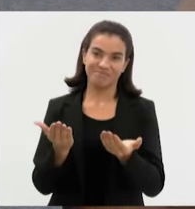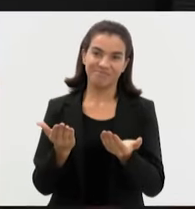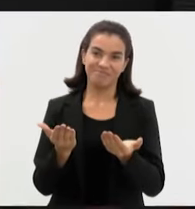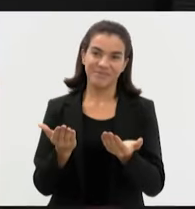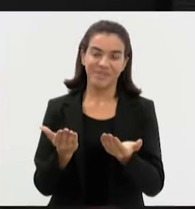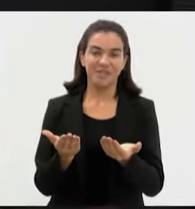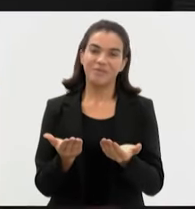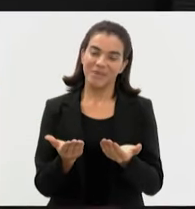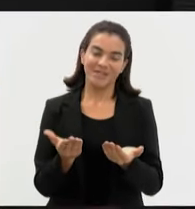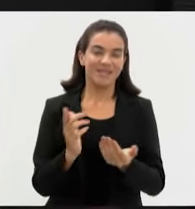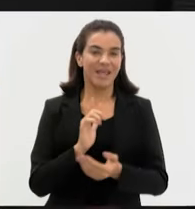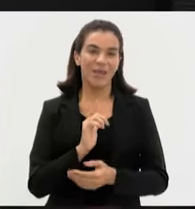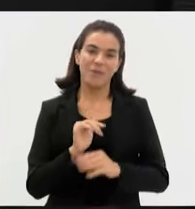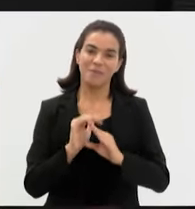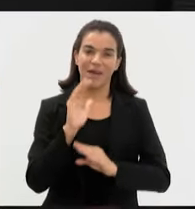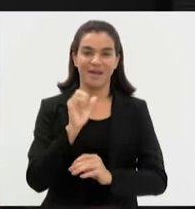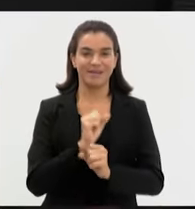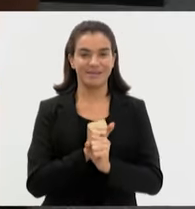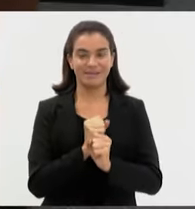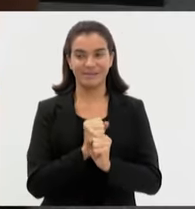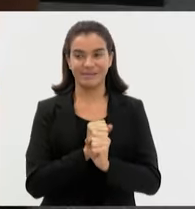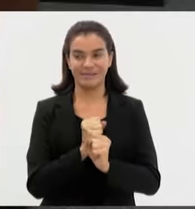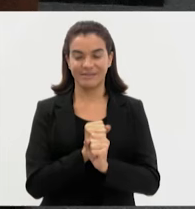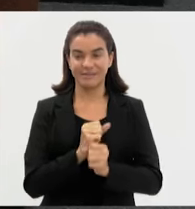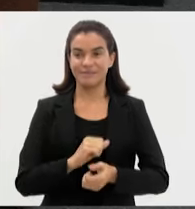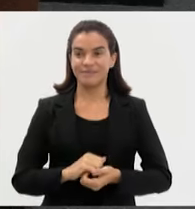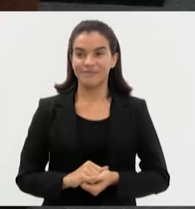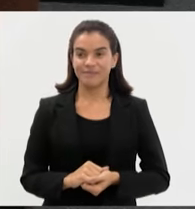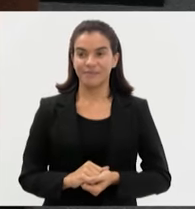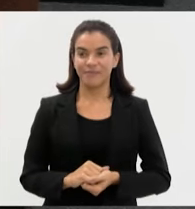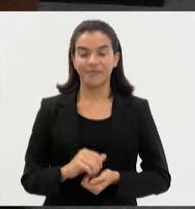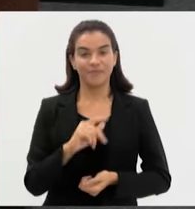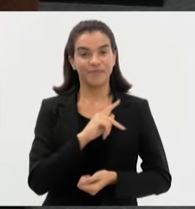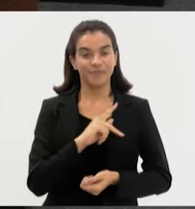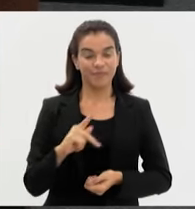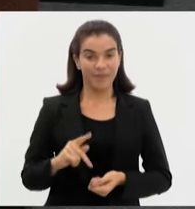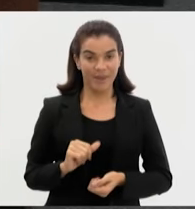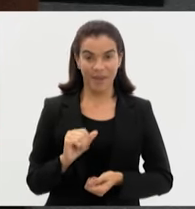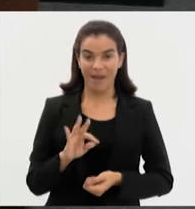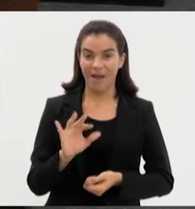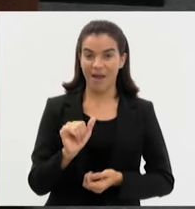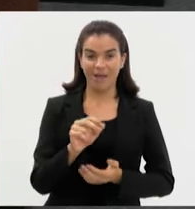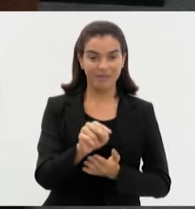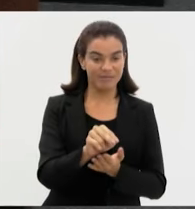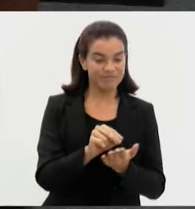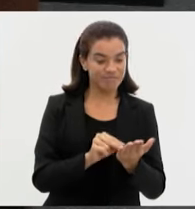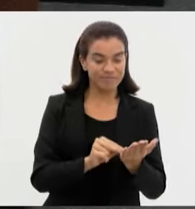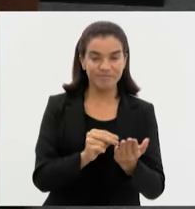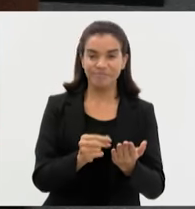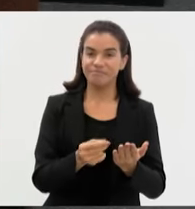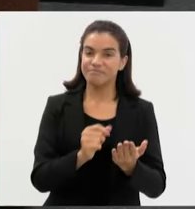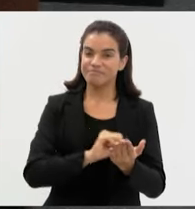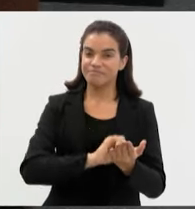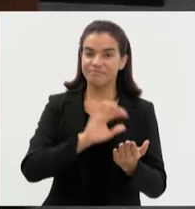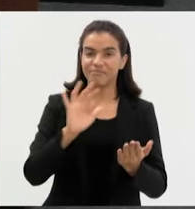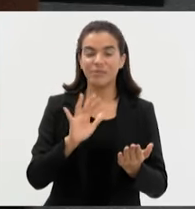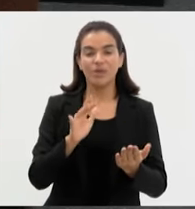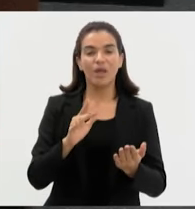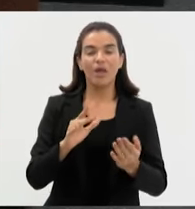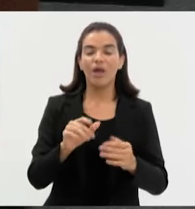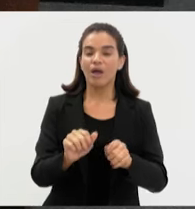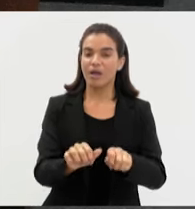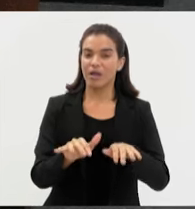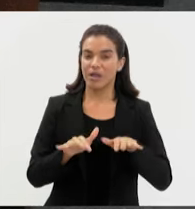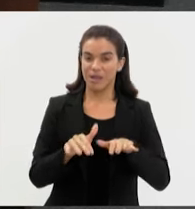mas at o decano aqui nessa casa senhor presidente a ata reflete com exatidão o ocorrido